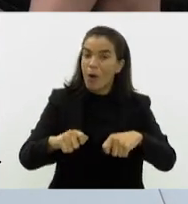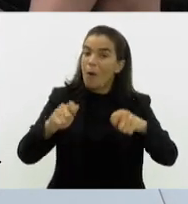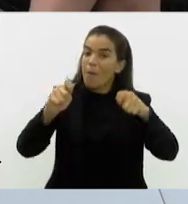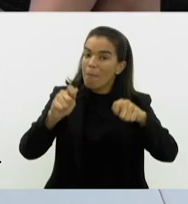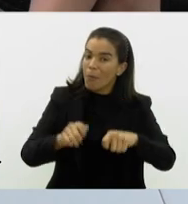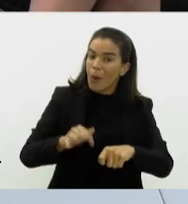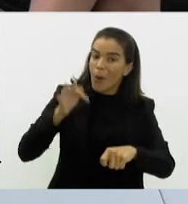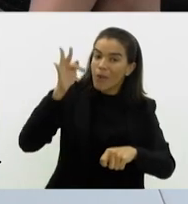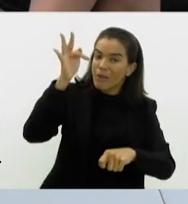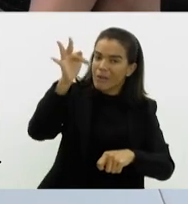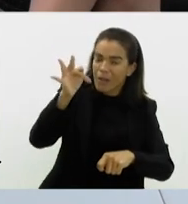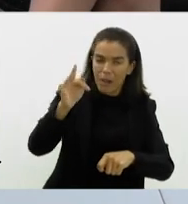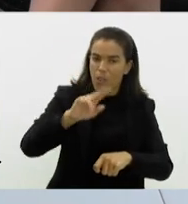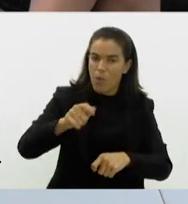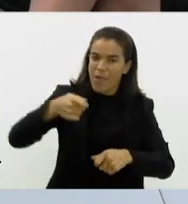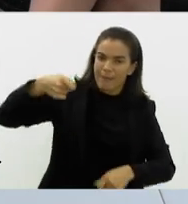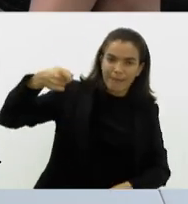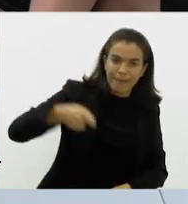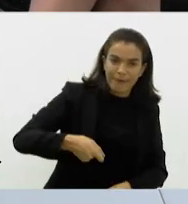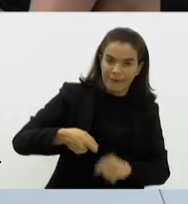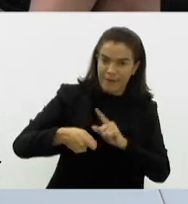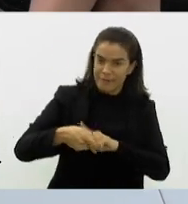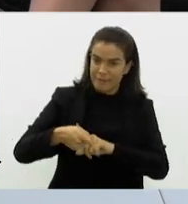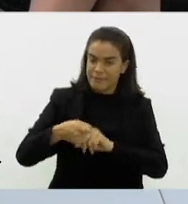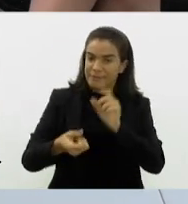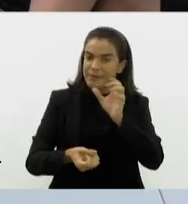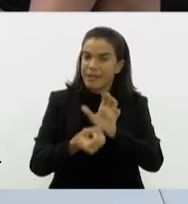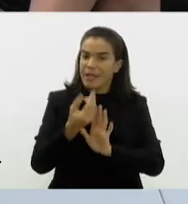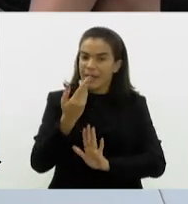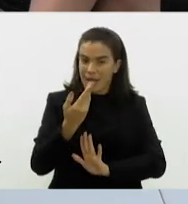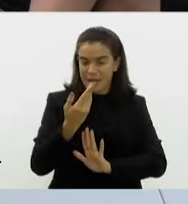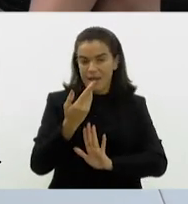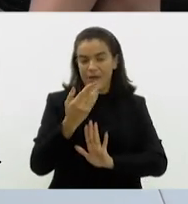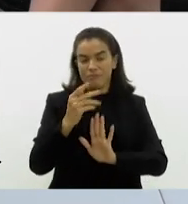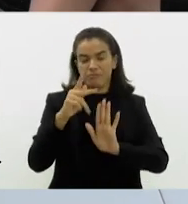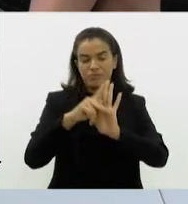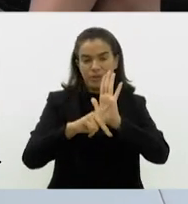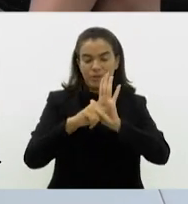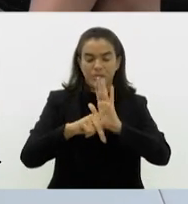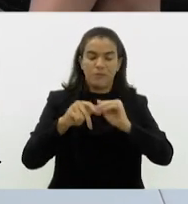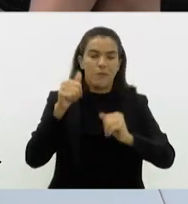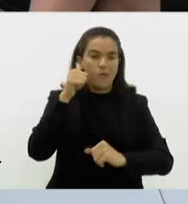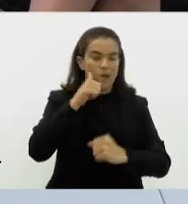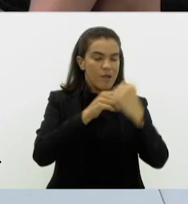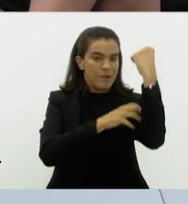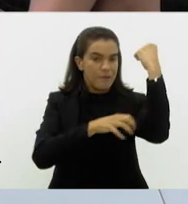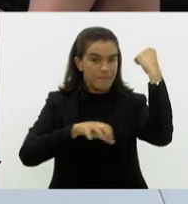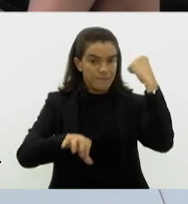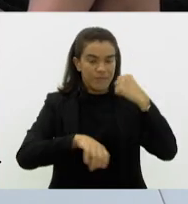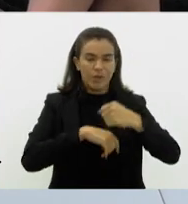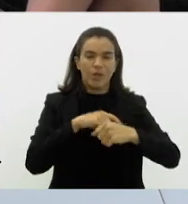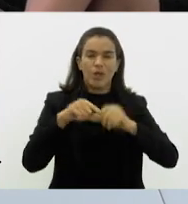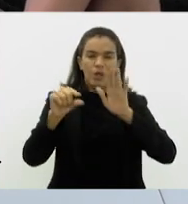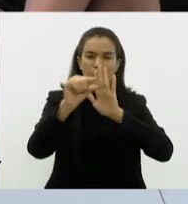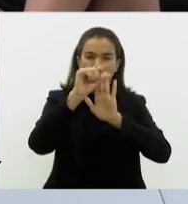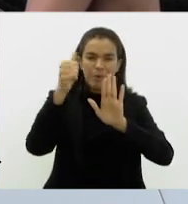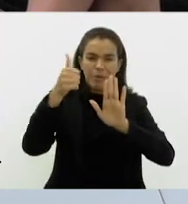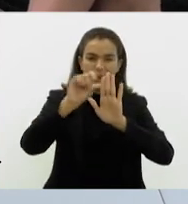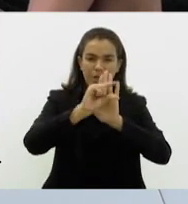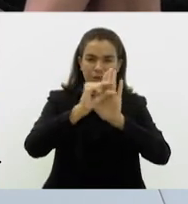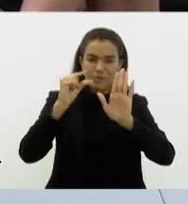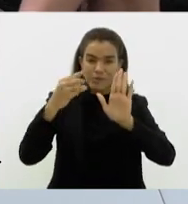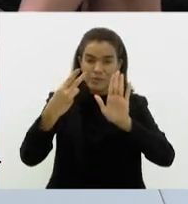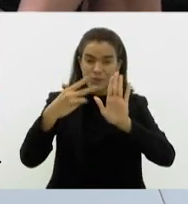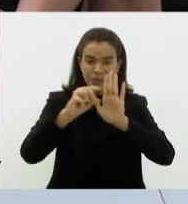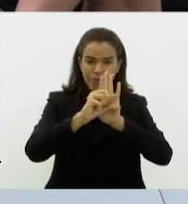poderá, não é deverá, instituir o programa Mulheres Ponderadas. Depois, no parágrafo 1º, no 2º, no 3º,